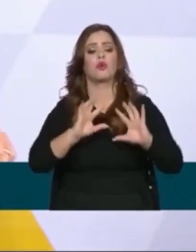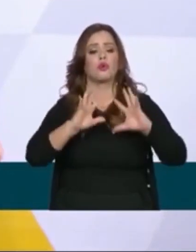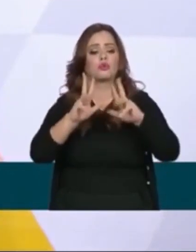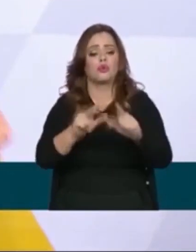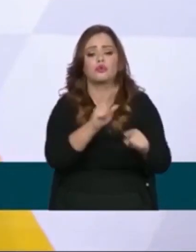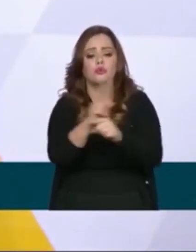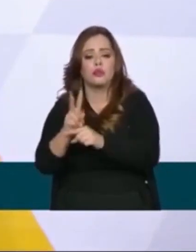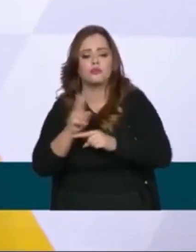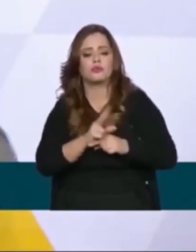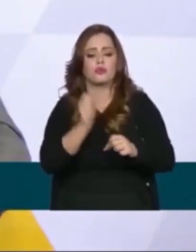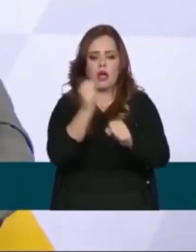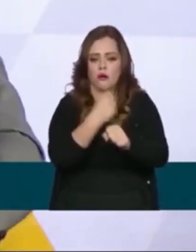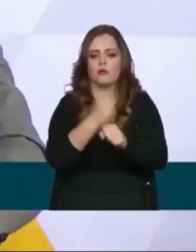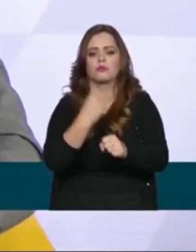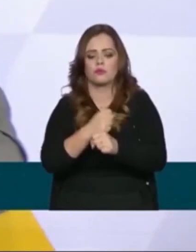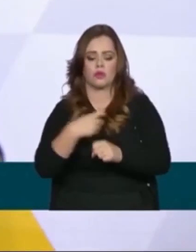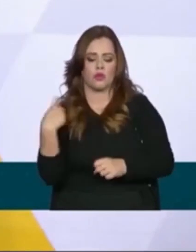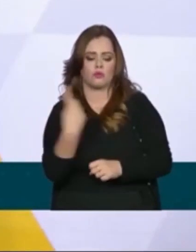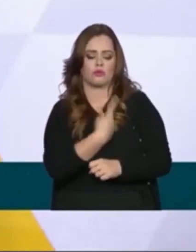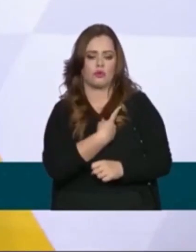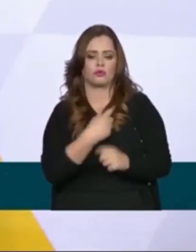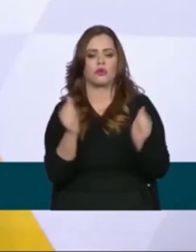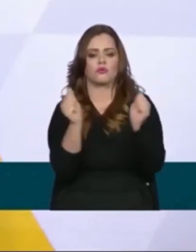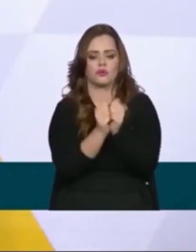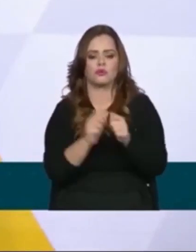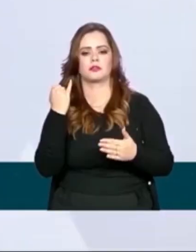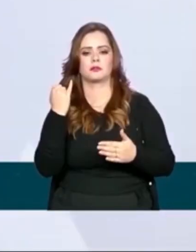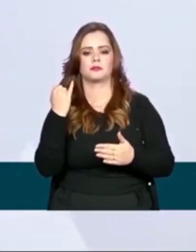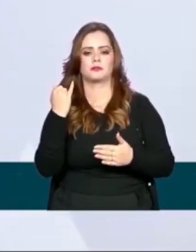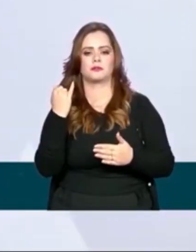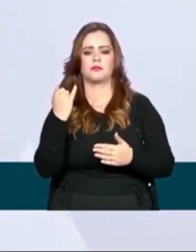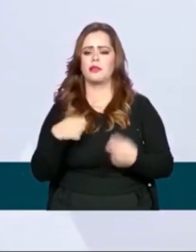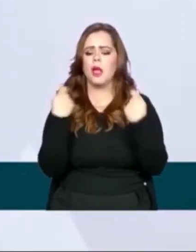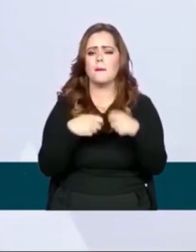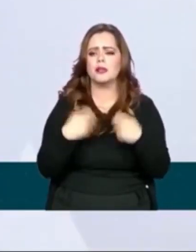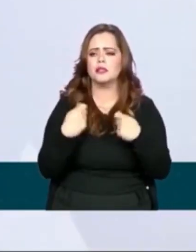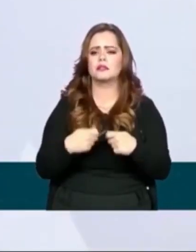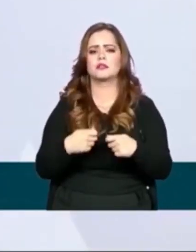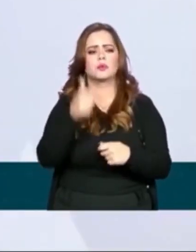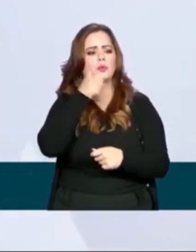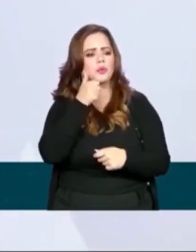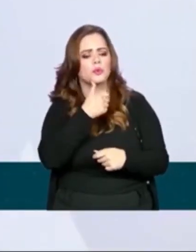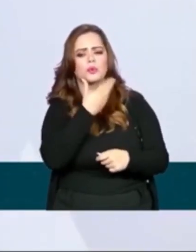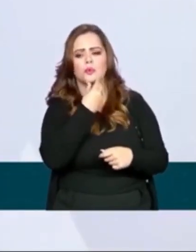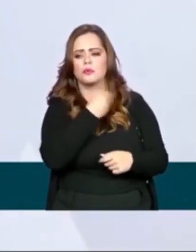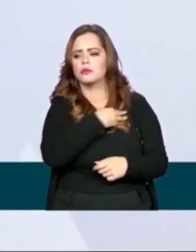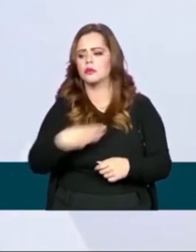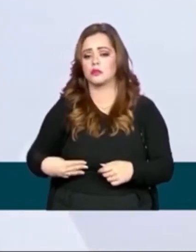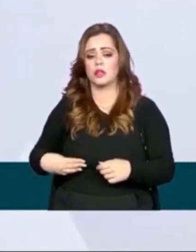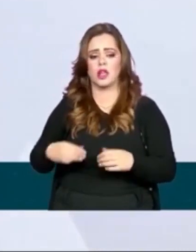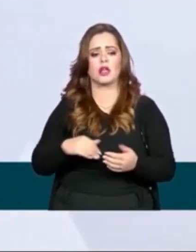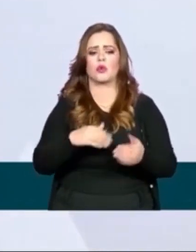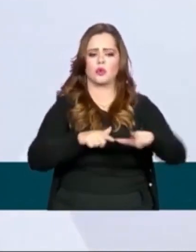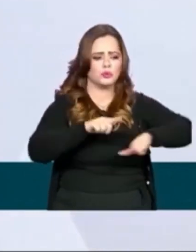gente a construir o que nós construímos para chegar na presidência da República. O ministro da Secretaria-Geral da Presidência da